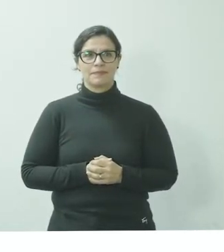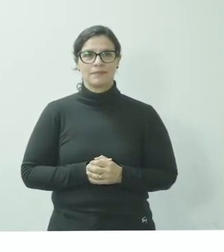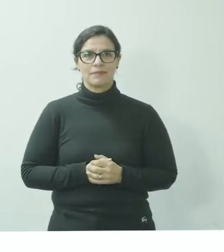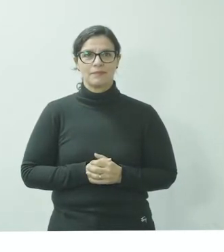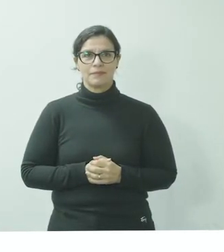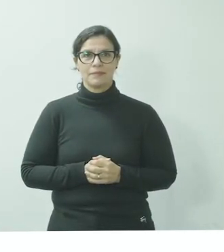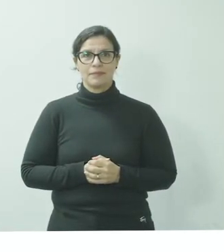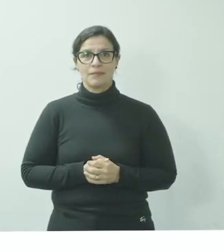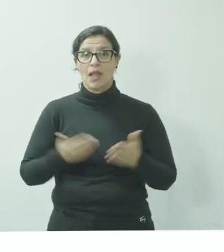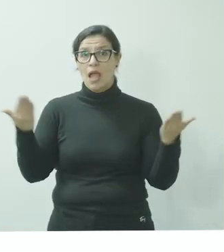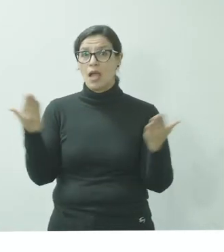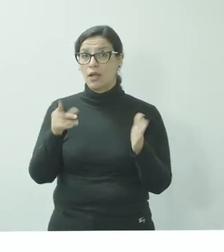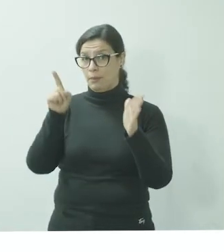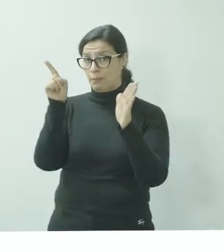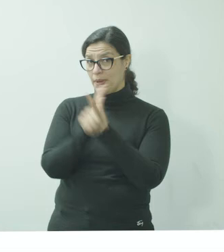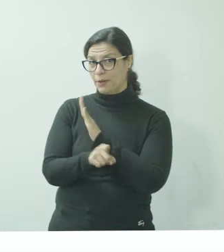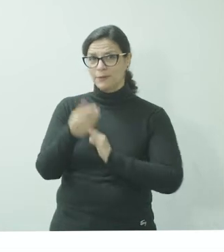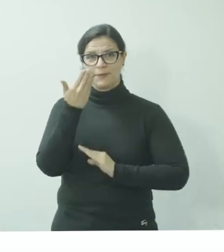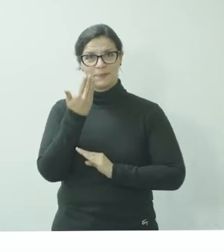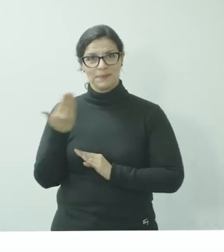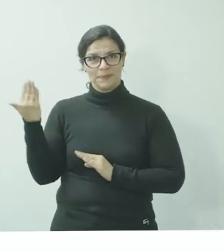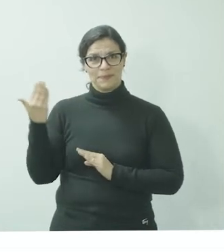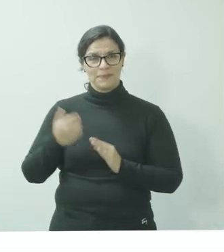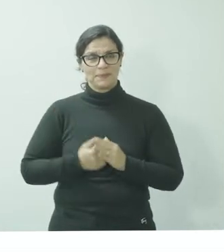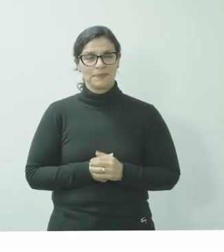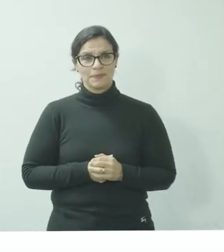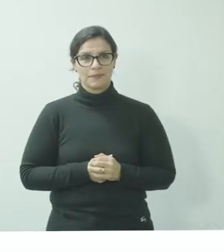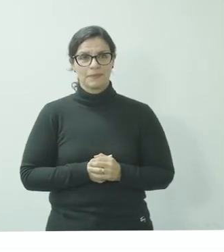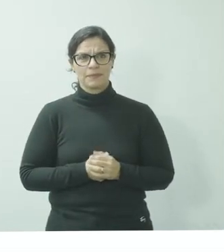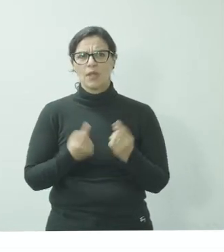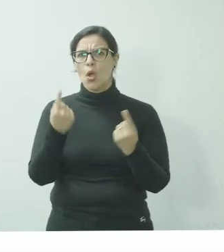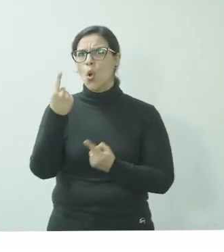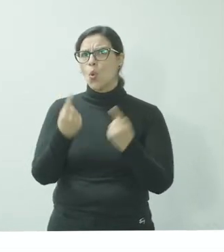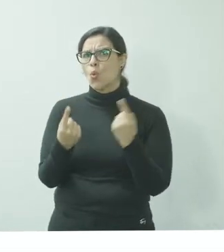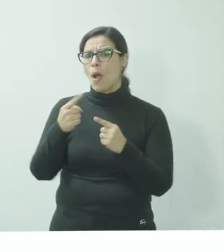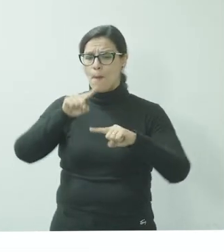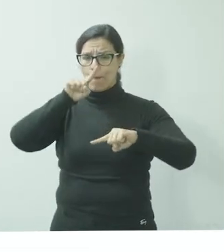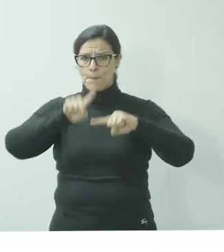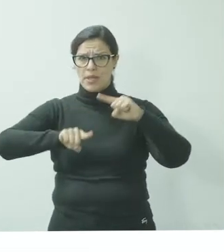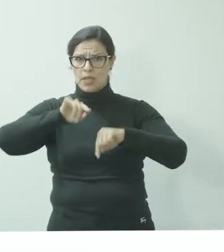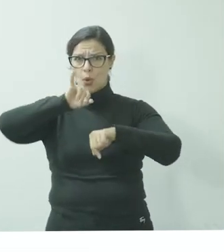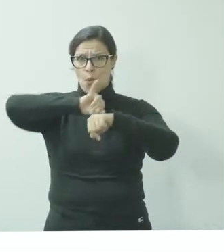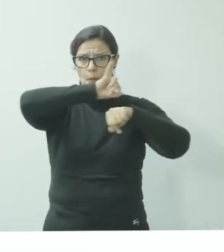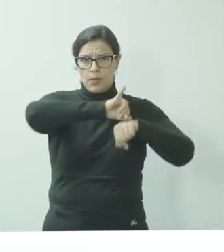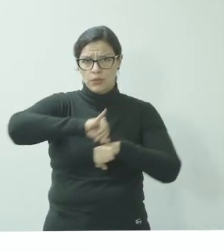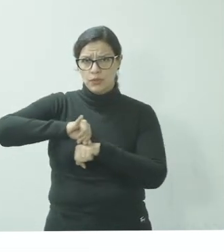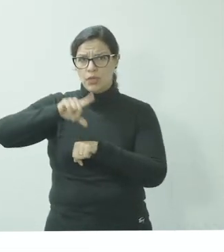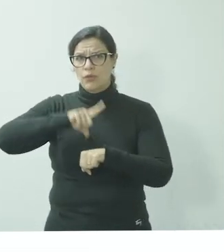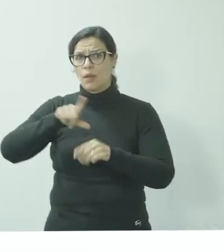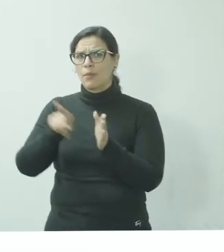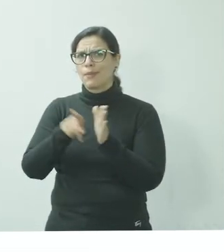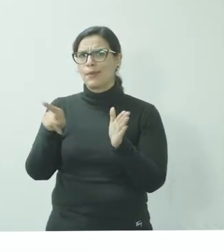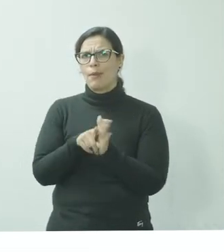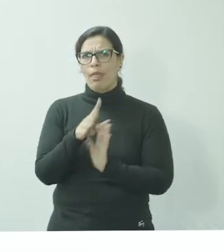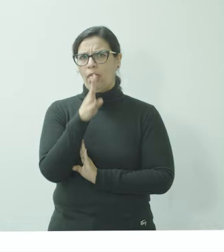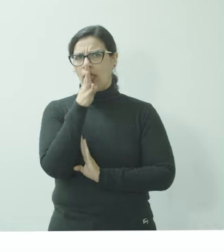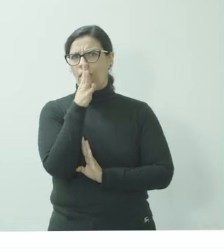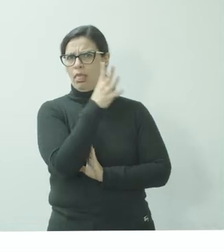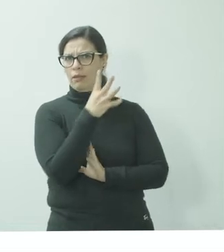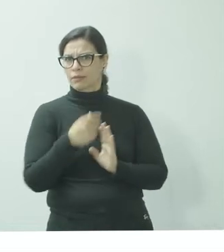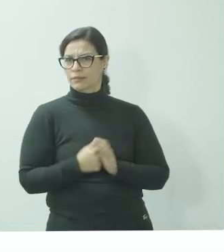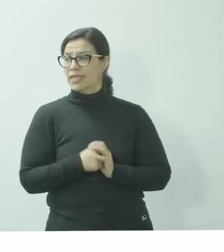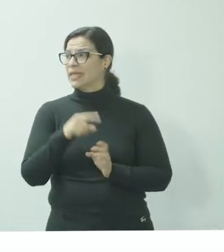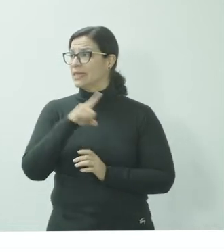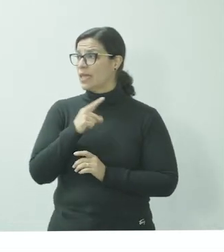telefone próxima pergunta qual dos objetos abaixo É O Intruso Então